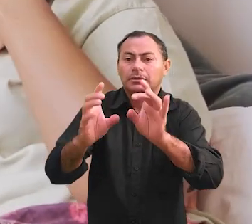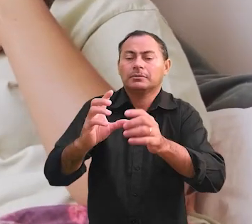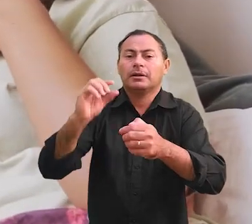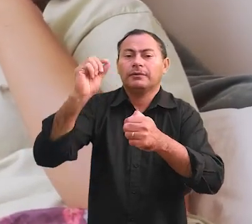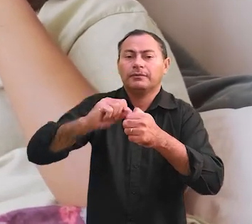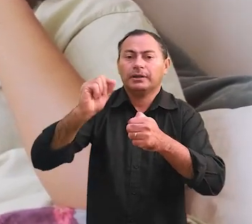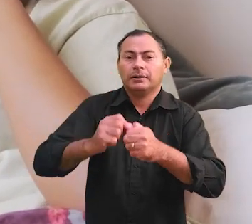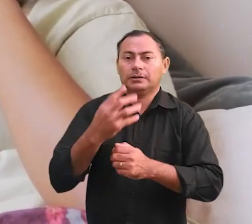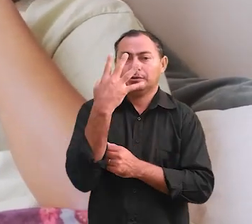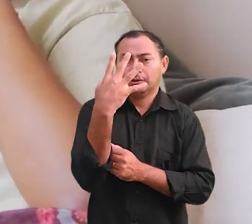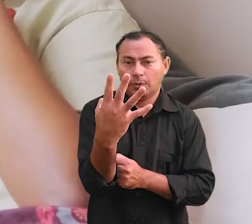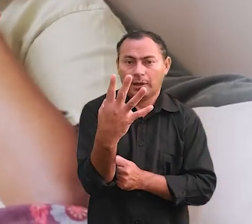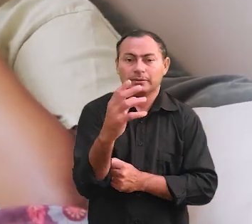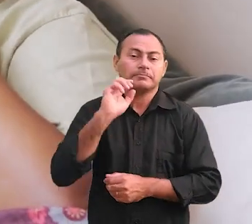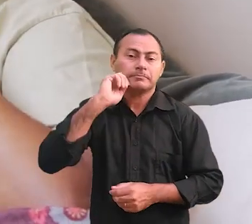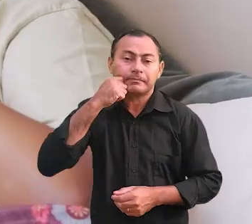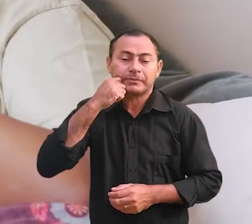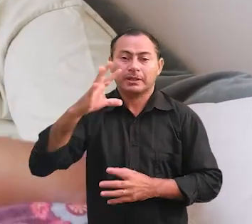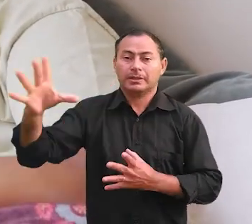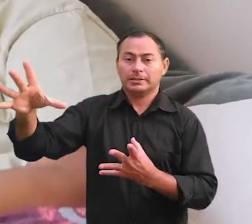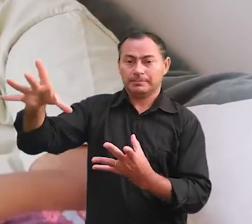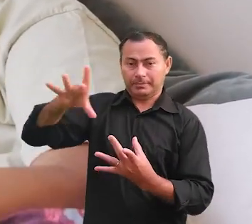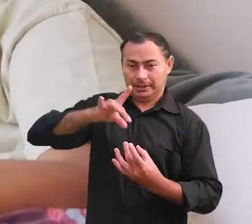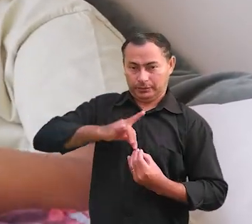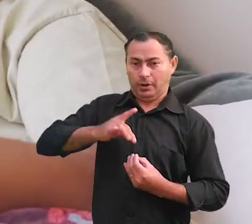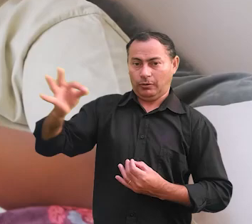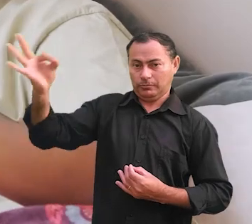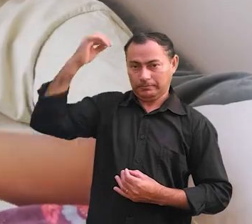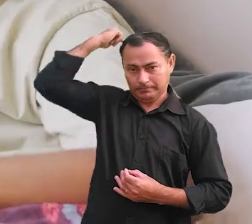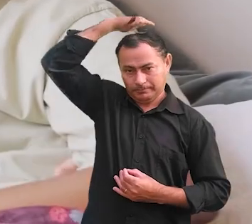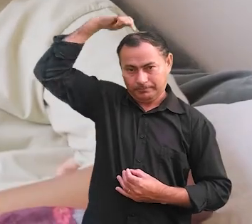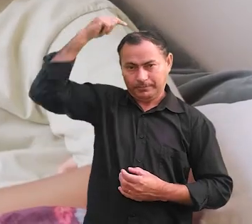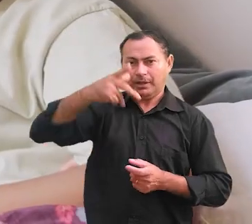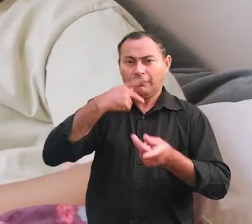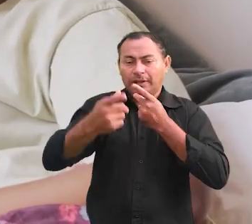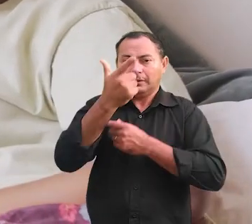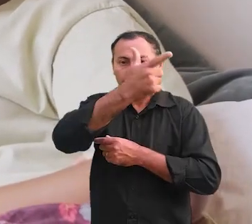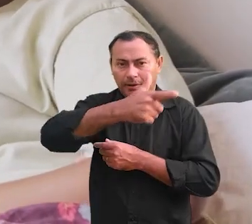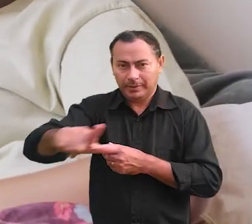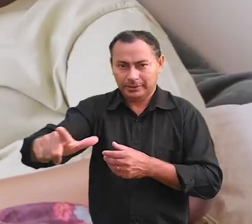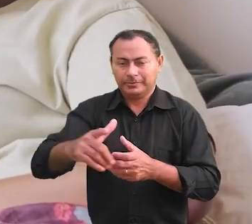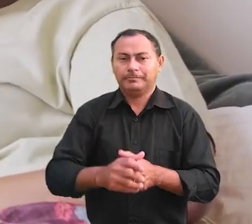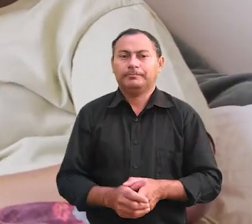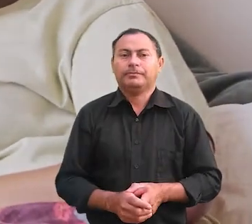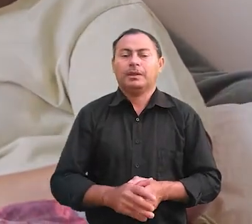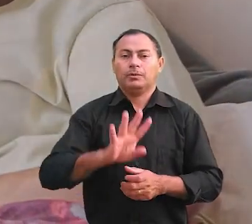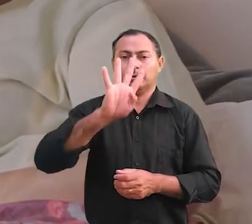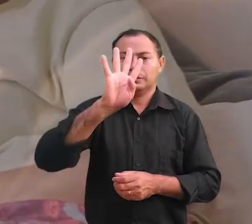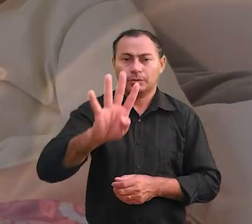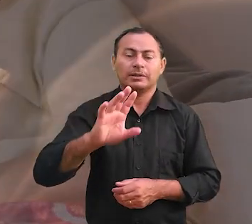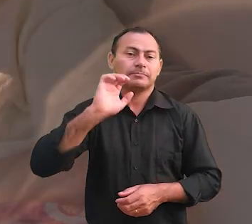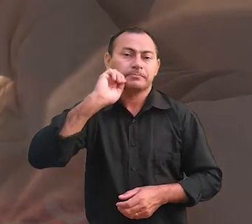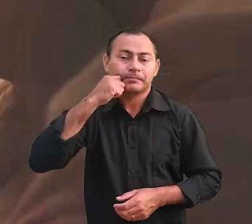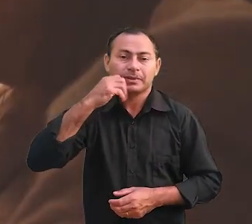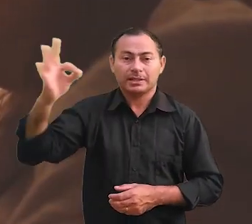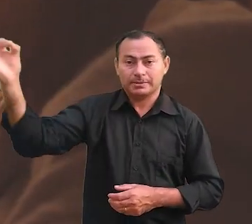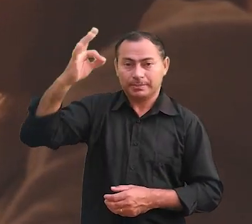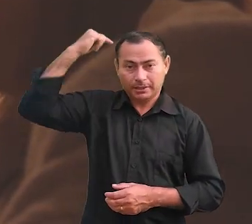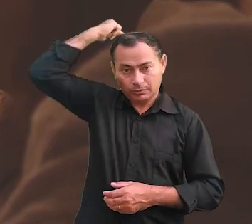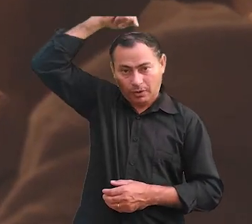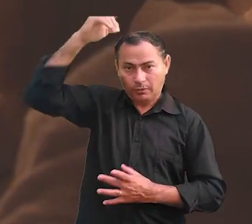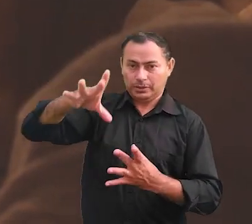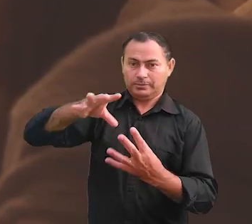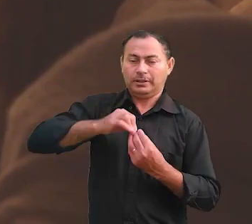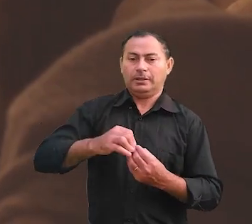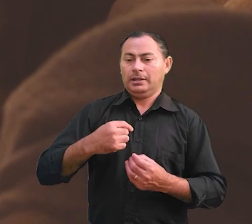ajuda especial a constituída de quatro Segredos espirituais vou citar novamente os quatro Segredos